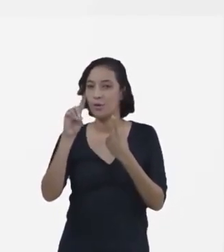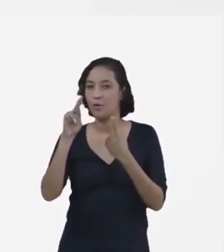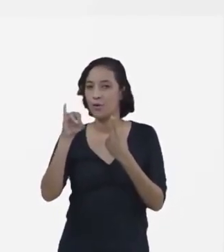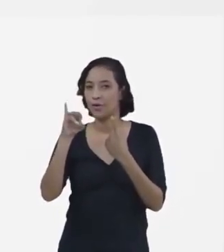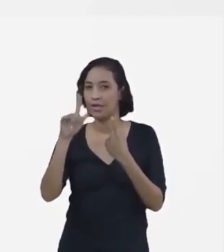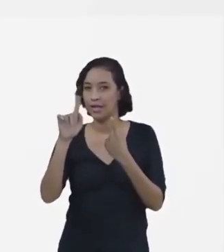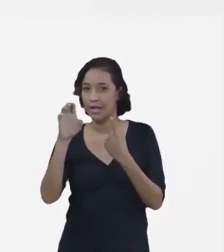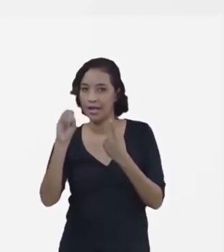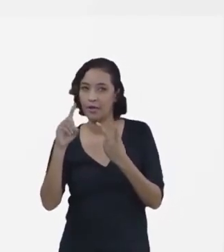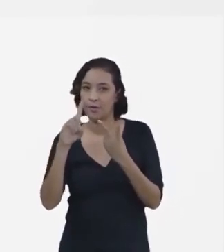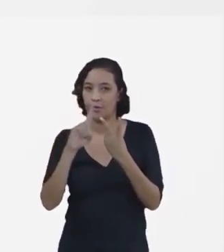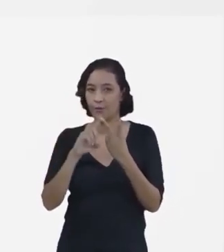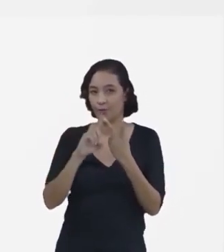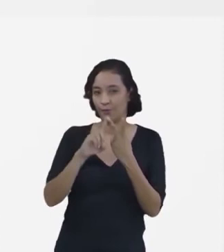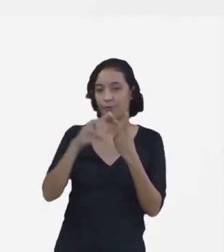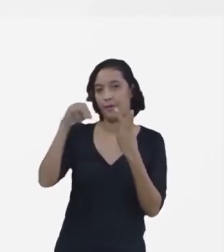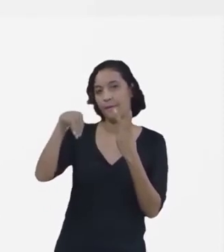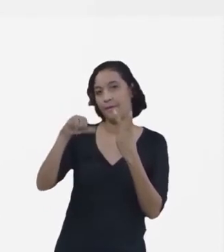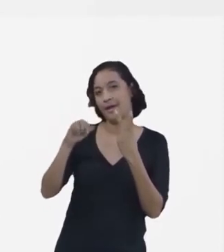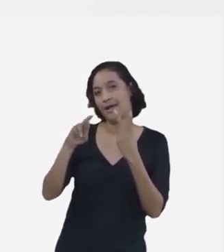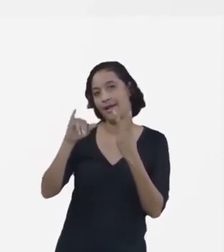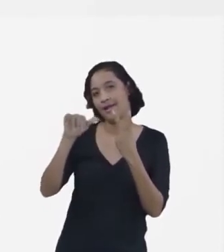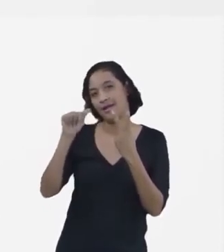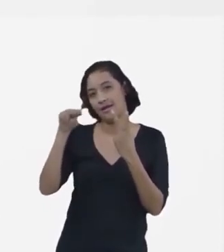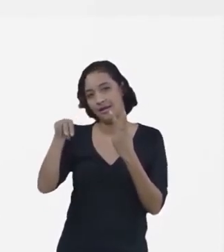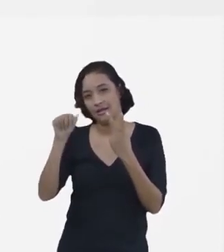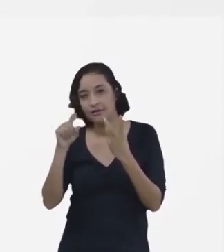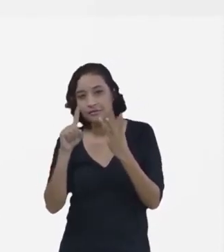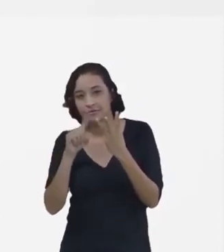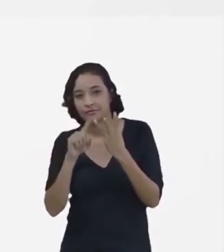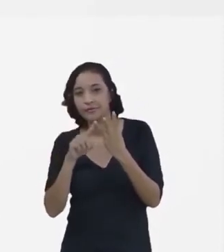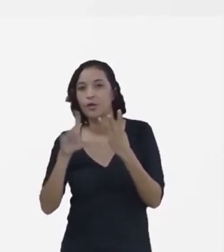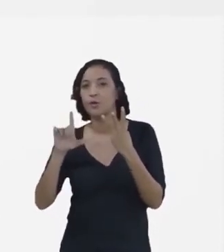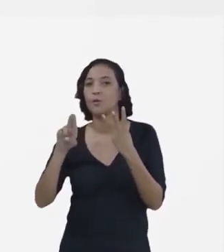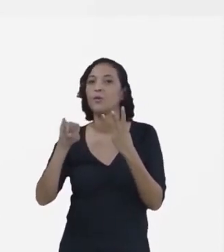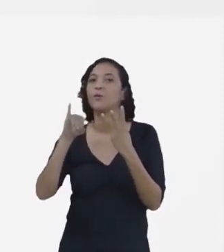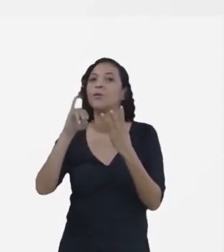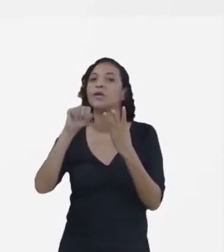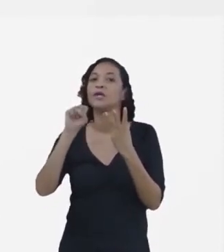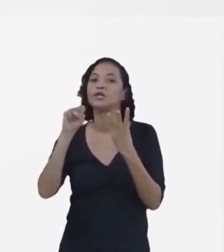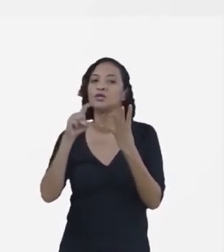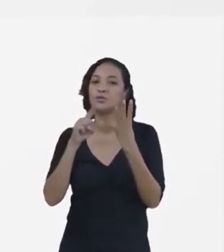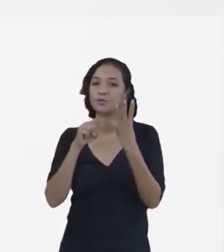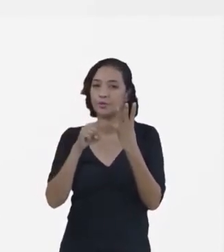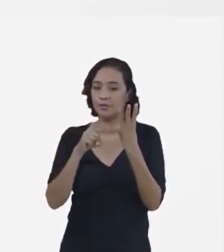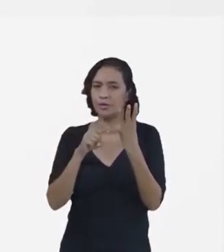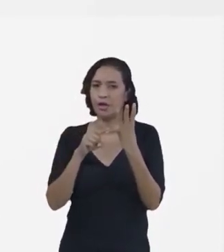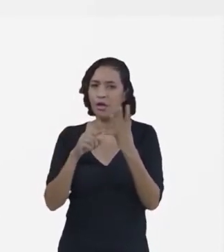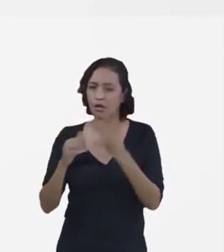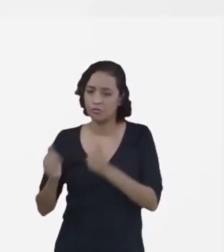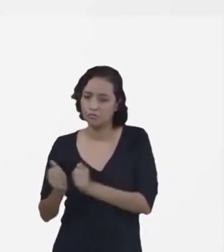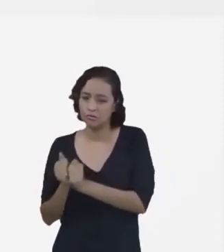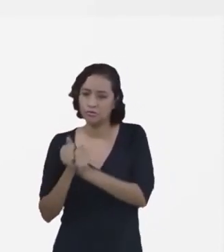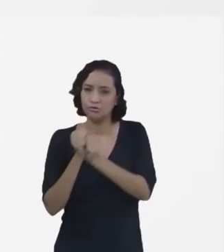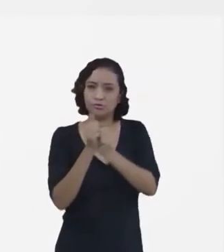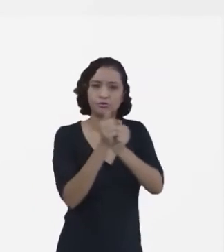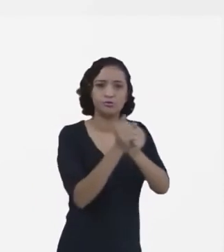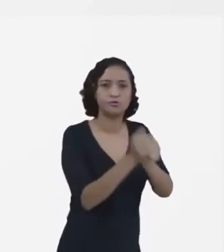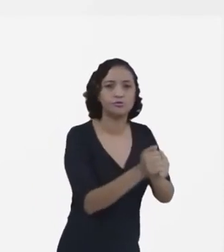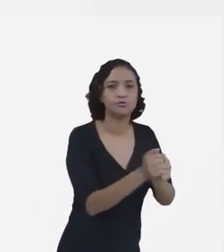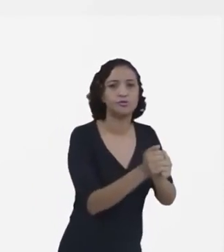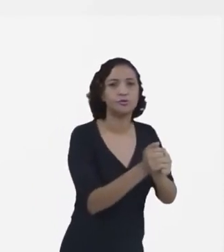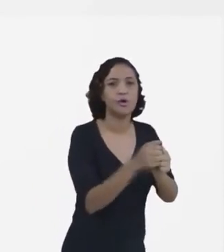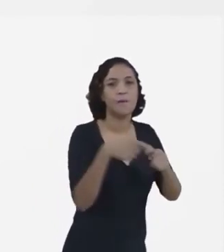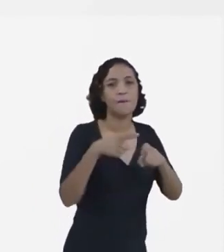Luiz, 4 anos, ao médico, para saber se eles estão se desenvolvendo e crescendo adequadamente para a